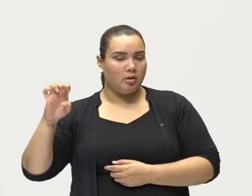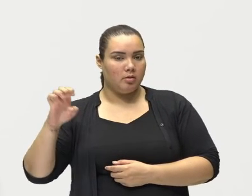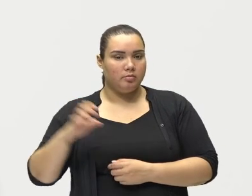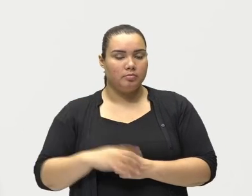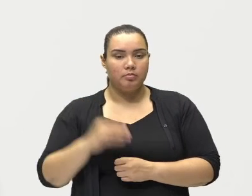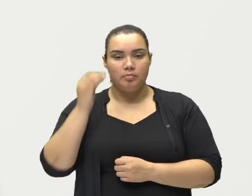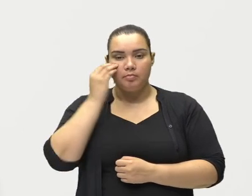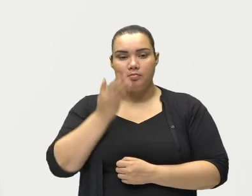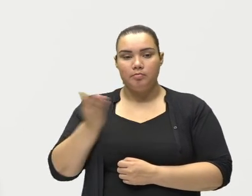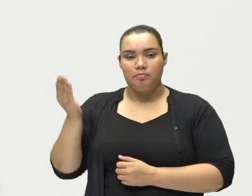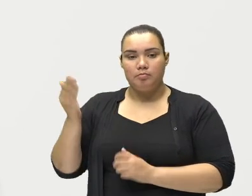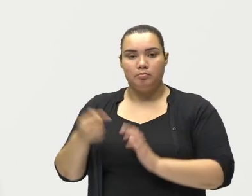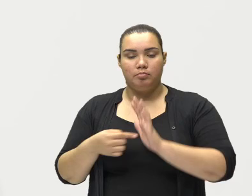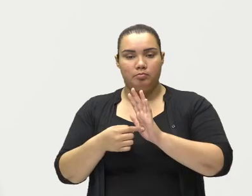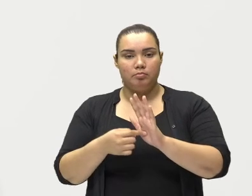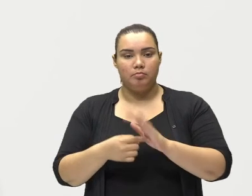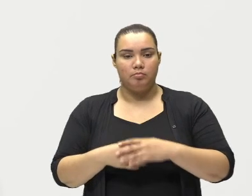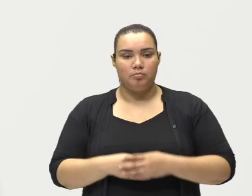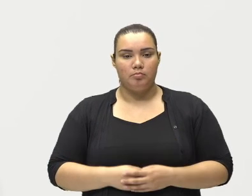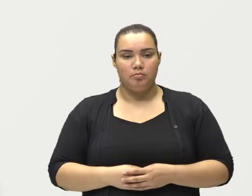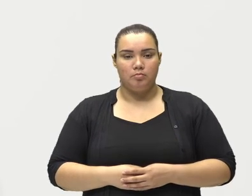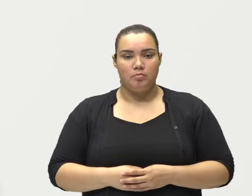Olha só aqui, ó.